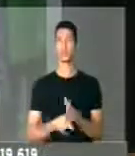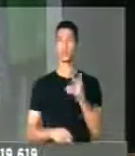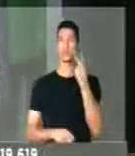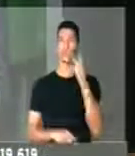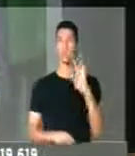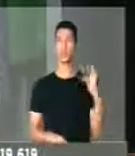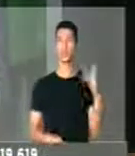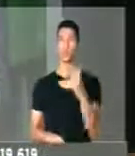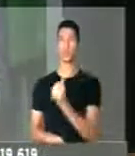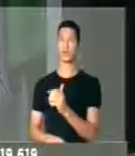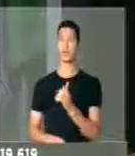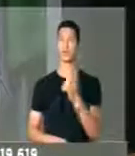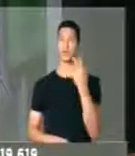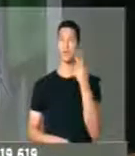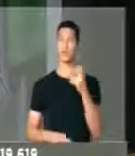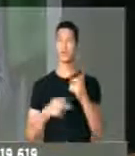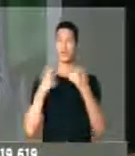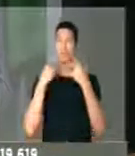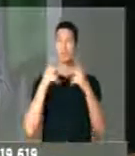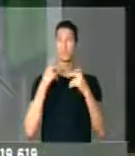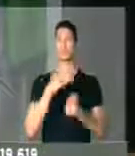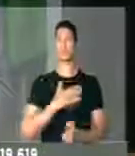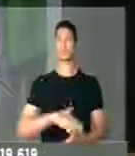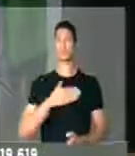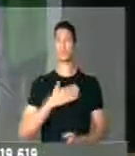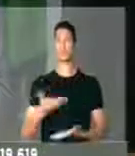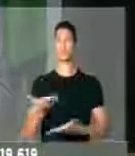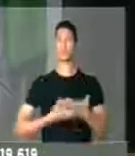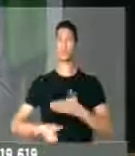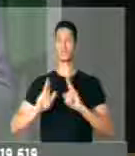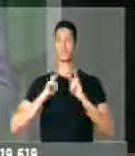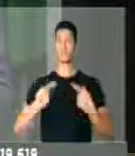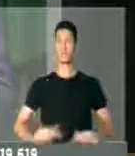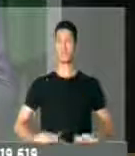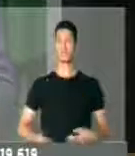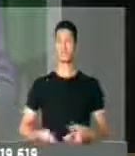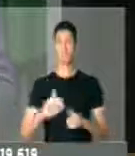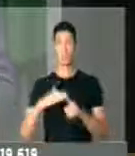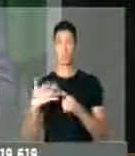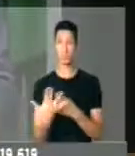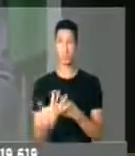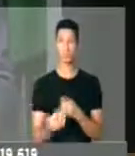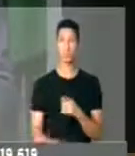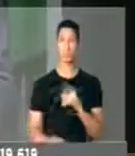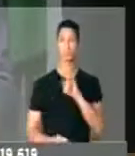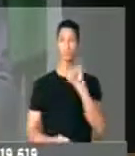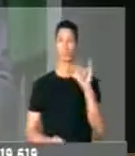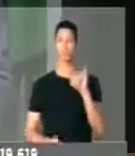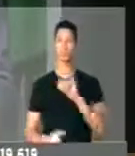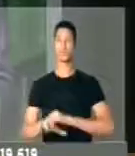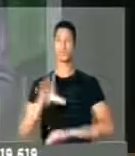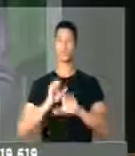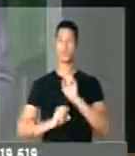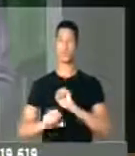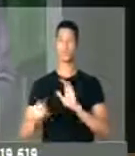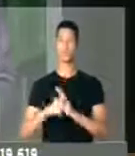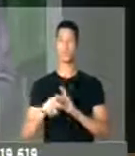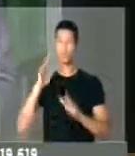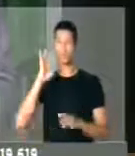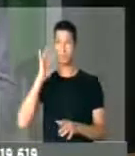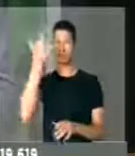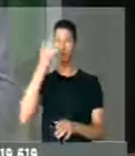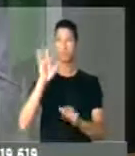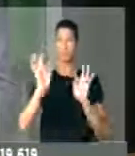para todos e pregue a pacificação das relações humanas. O socialismo seria essa busca da